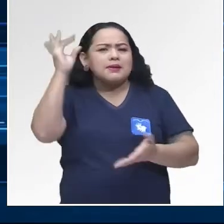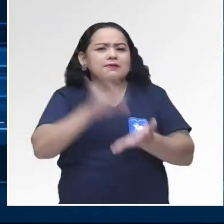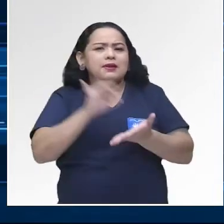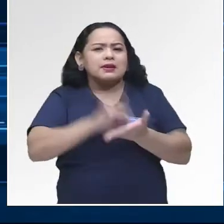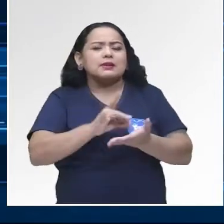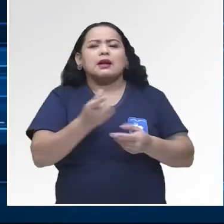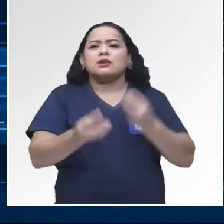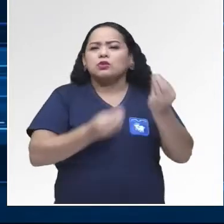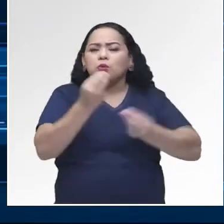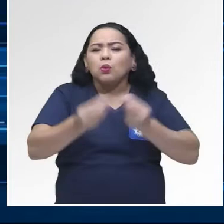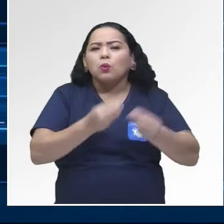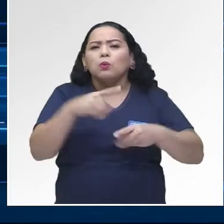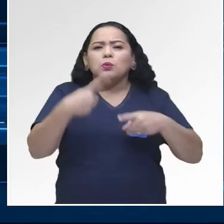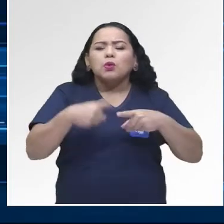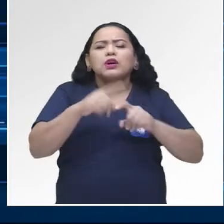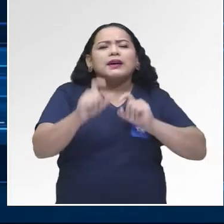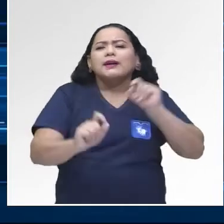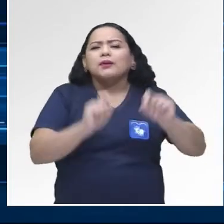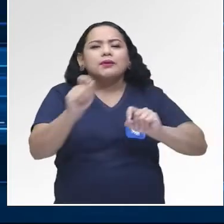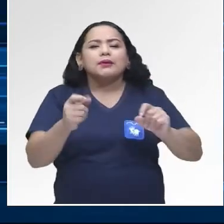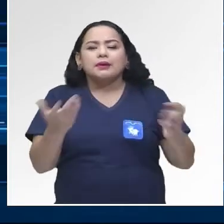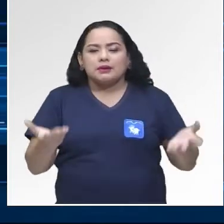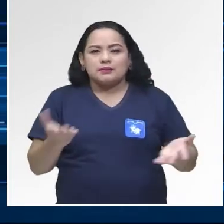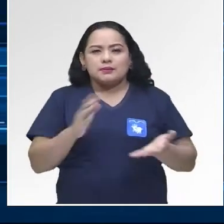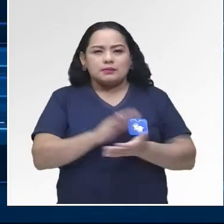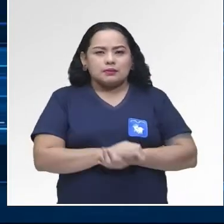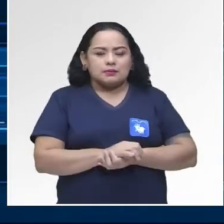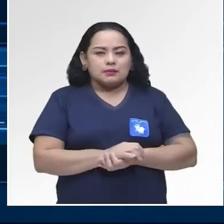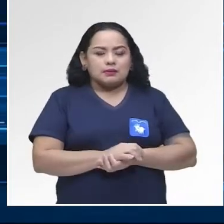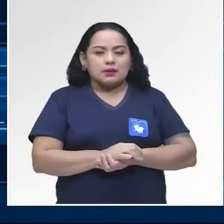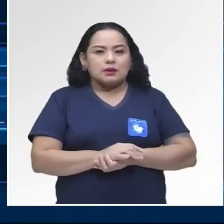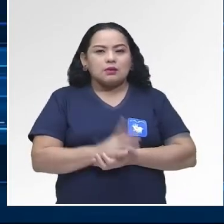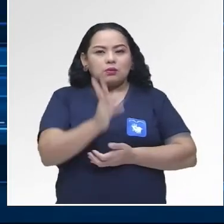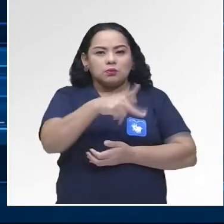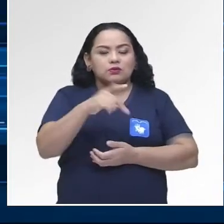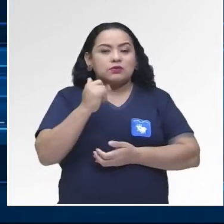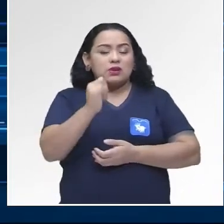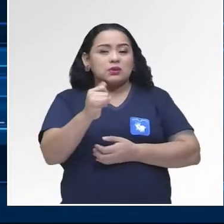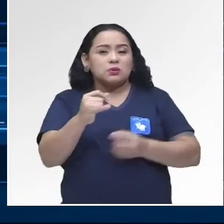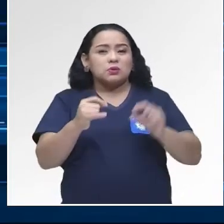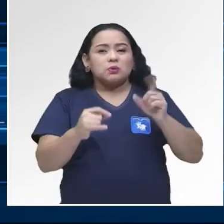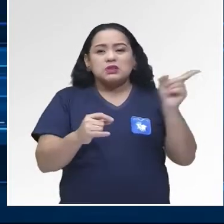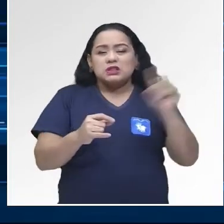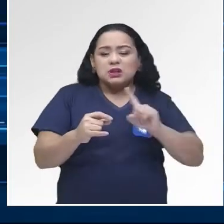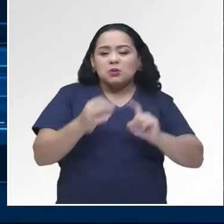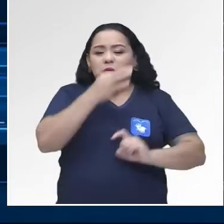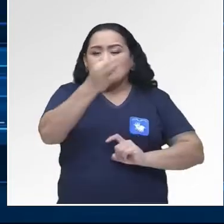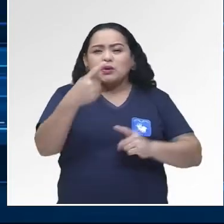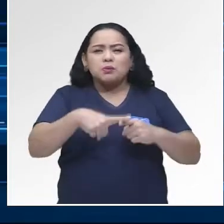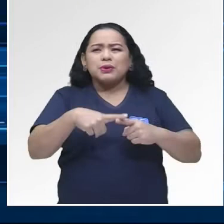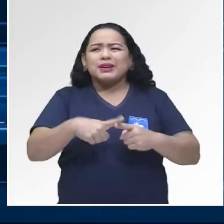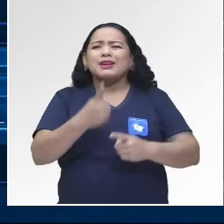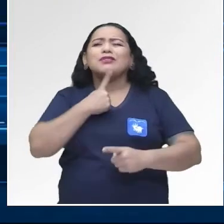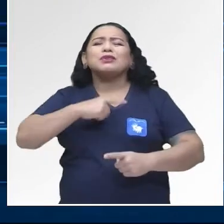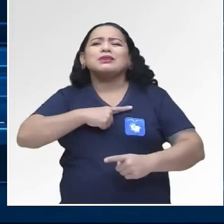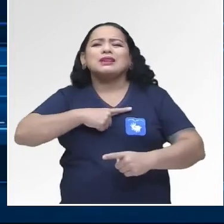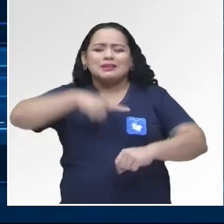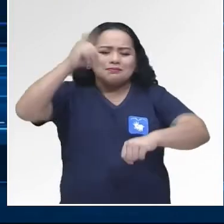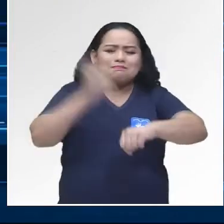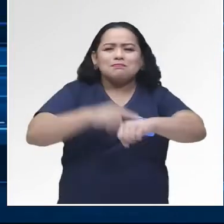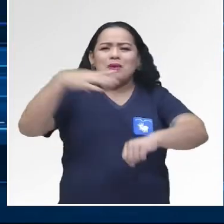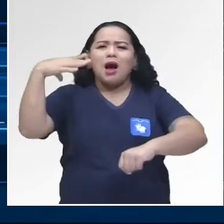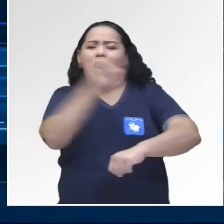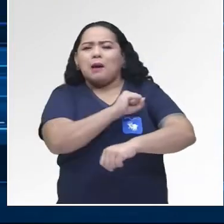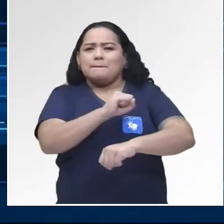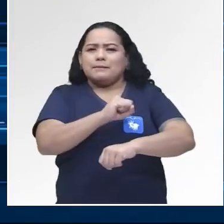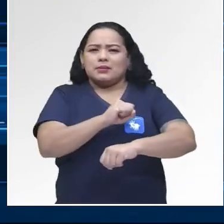para buscar um resultado. Como eu falei, ele é acrítico porque ele quer o imediato, né? Ele não quer fazer nenhum tipo